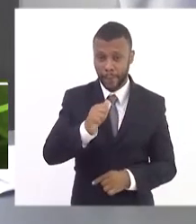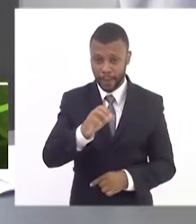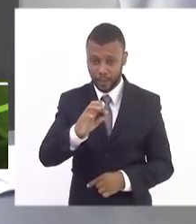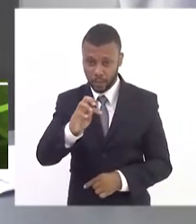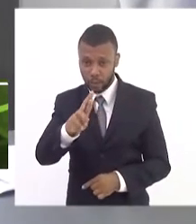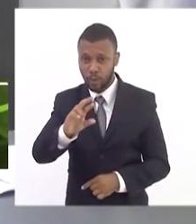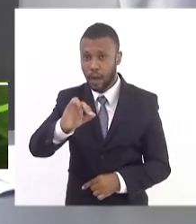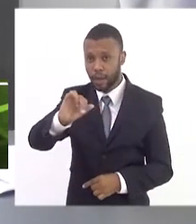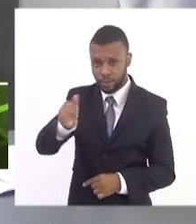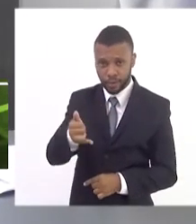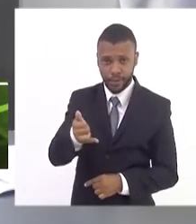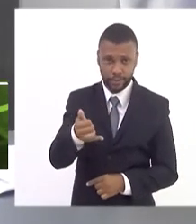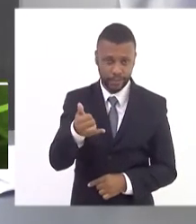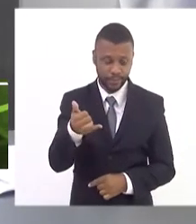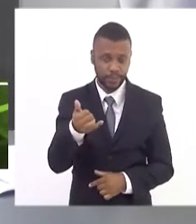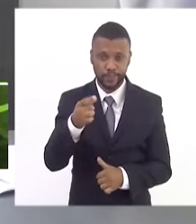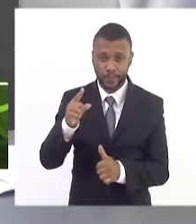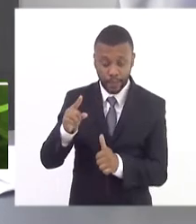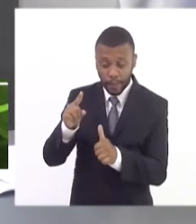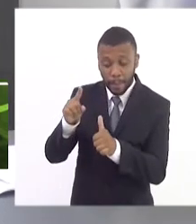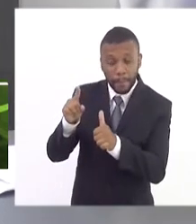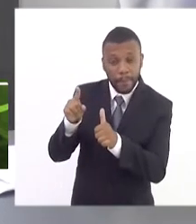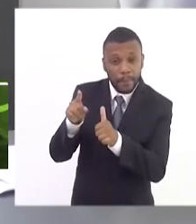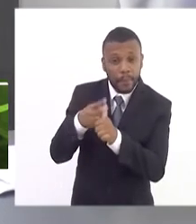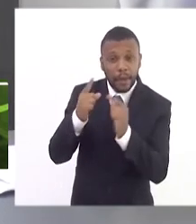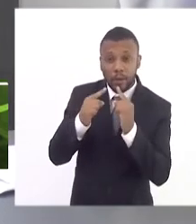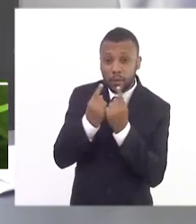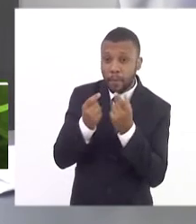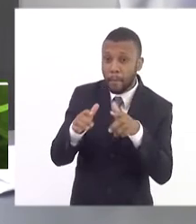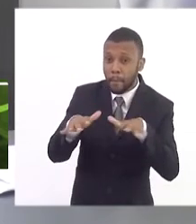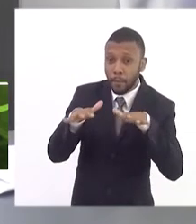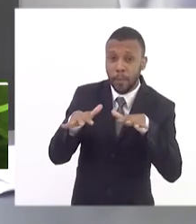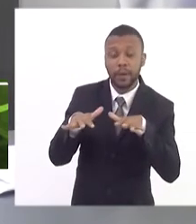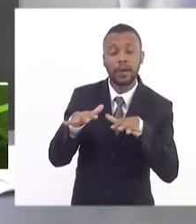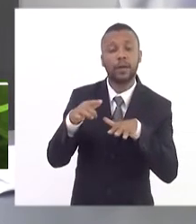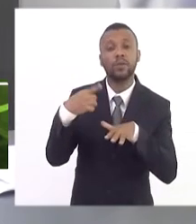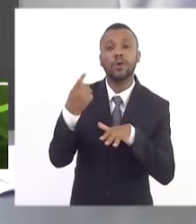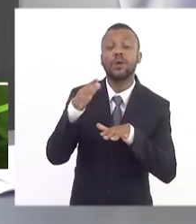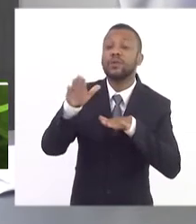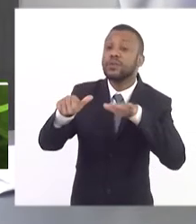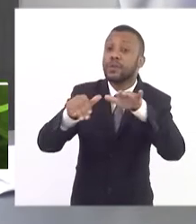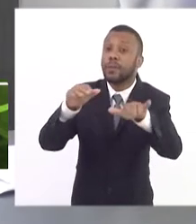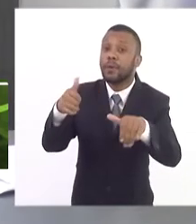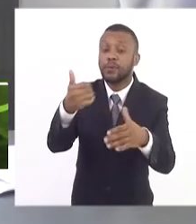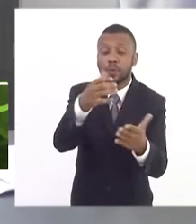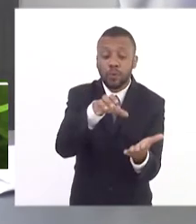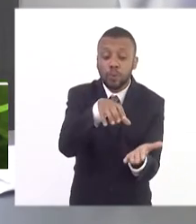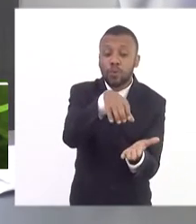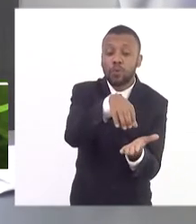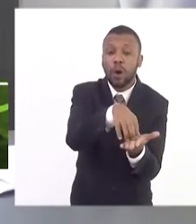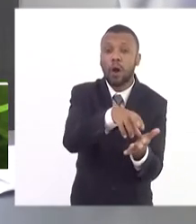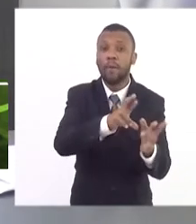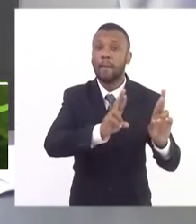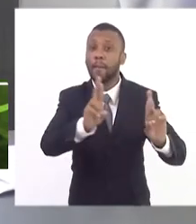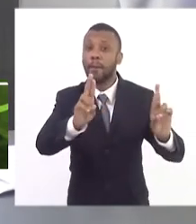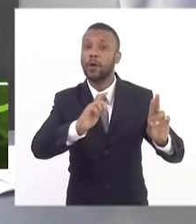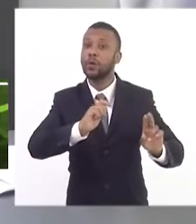Primeira audiência pública, nós ouvimos os órgãos de controle: Casa